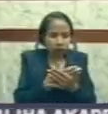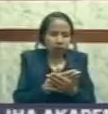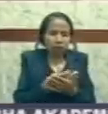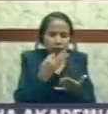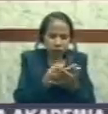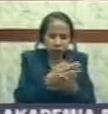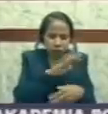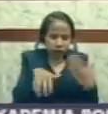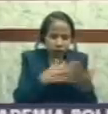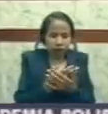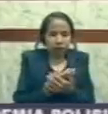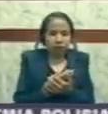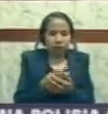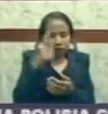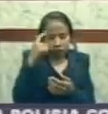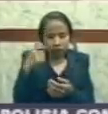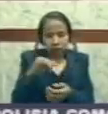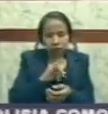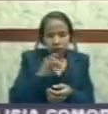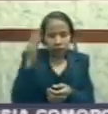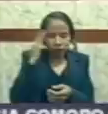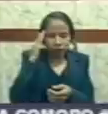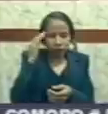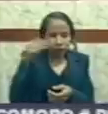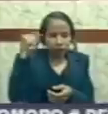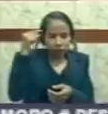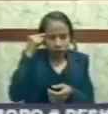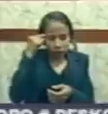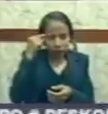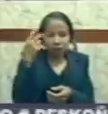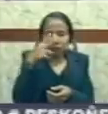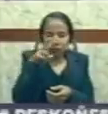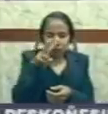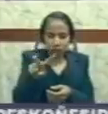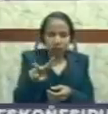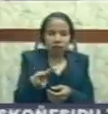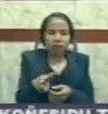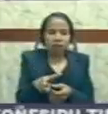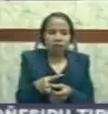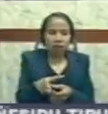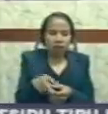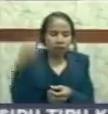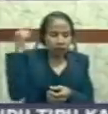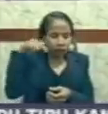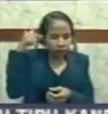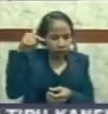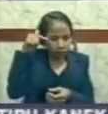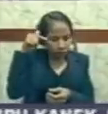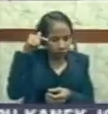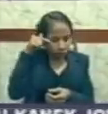tomak. Também nema hau honuin governo tem que consisten ba política nebeke